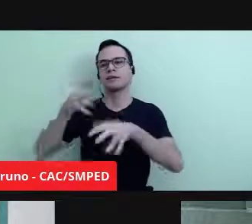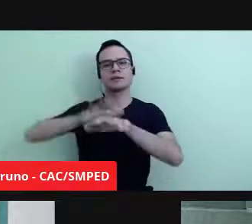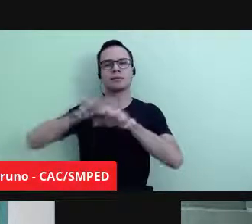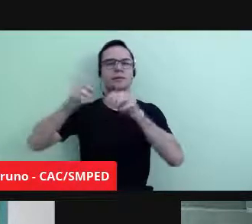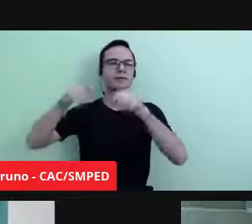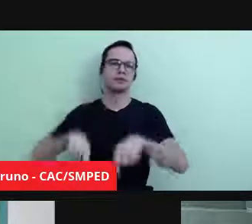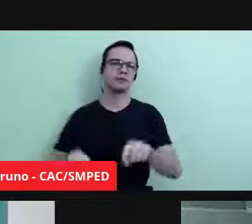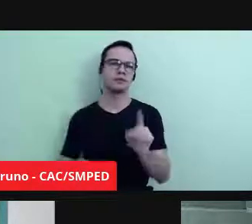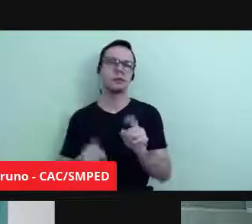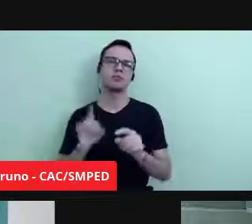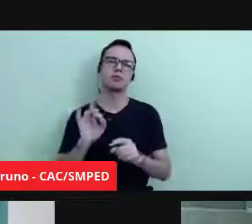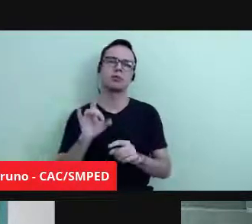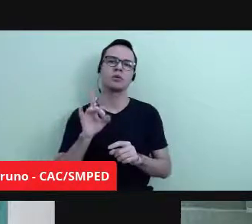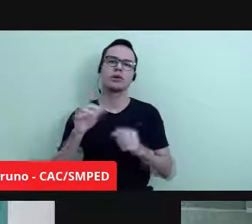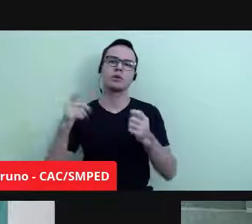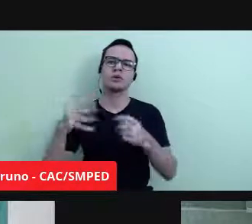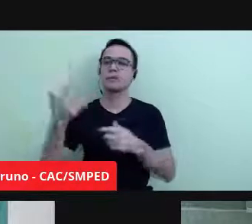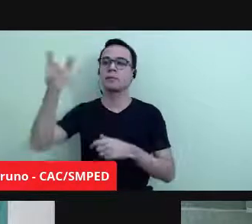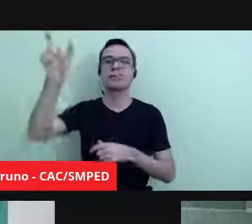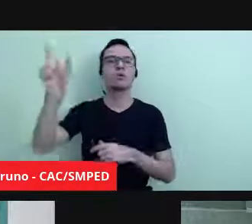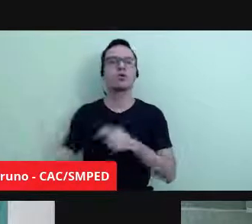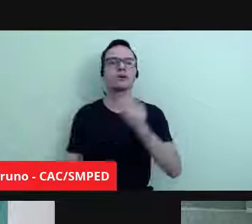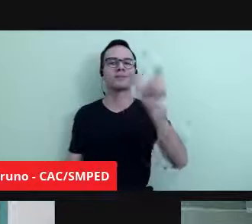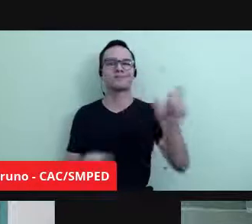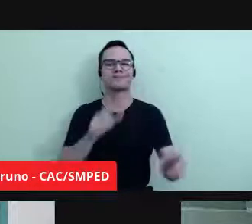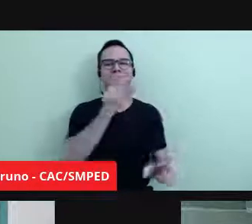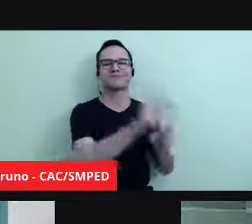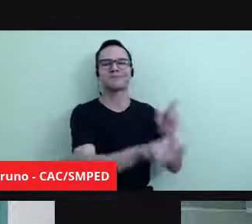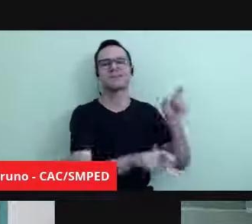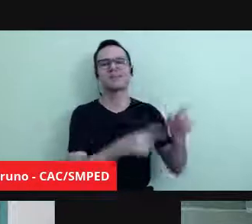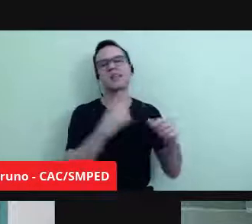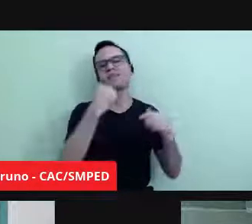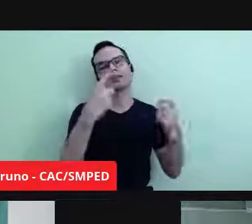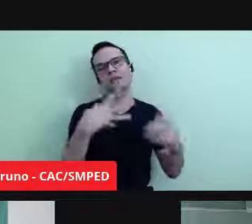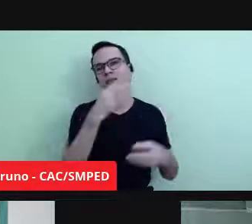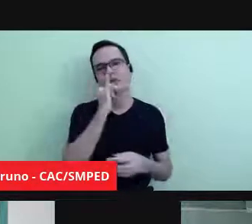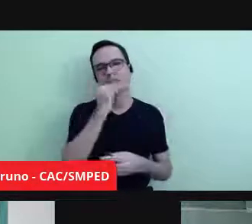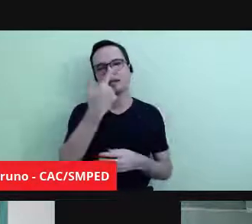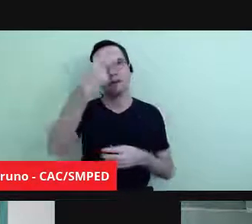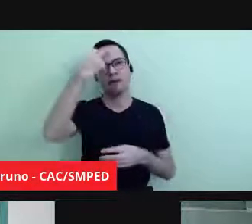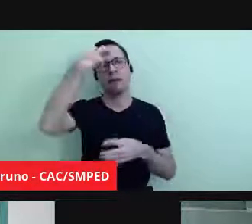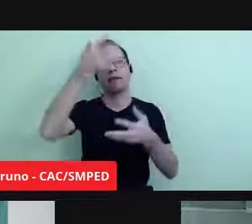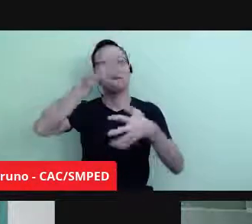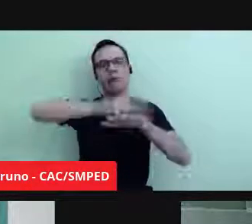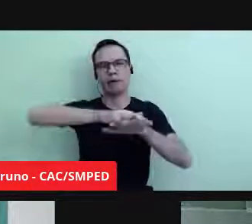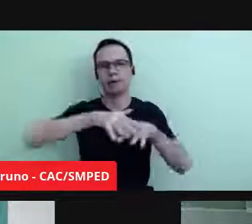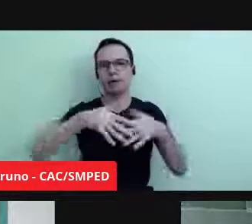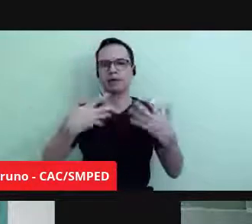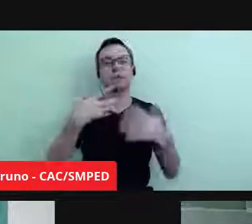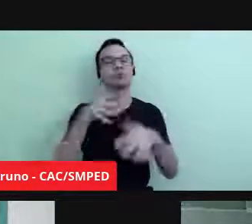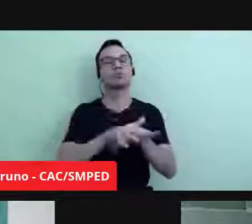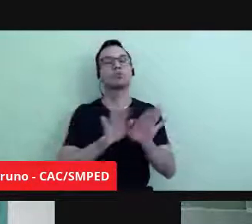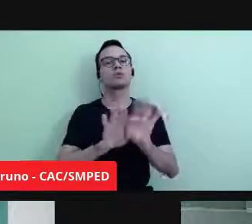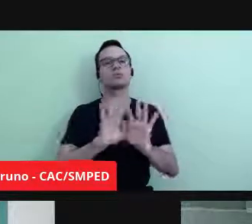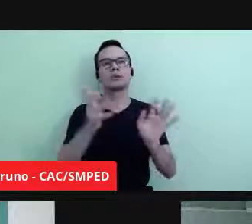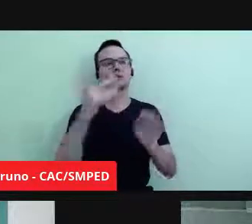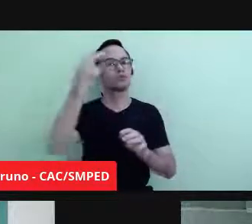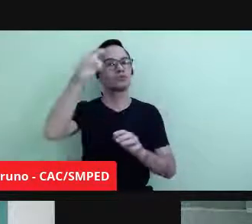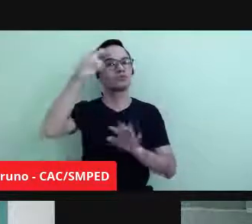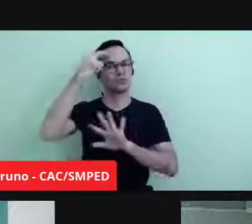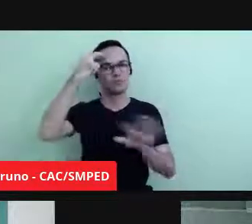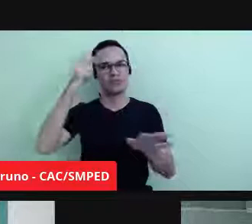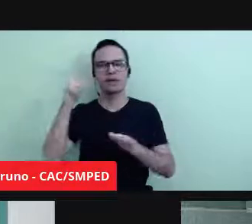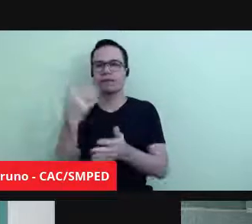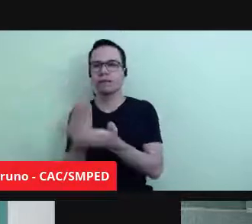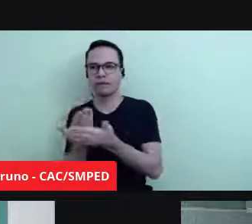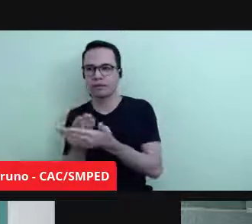inclusão e fale simplesmente de pessoas, né? Que pare de falar de cultura inclusiva e fale de cultura, que pare de falar de educação inclusiva